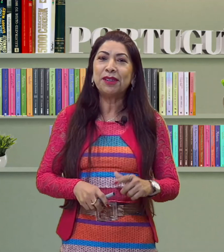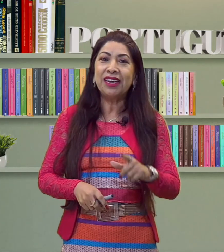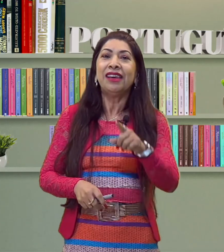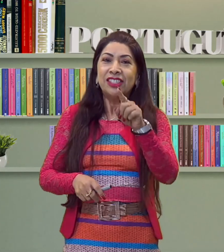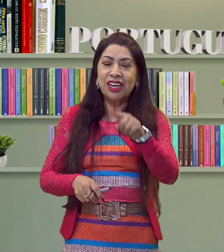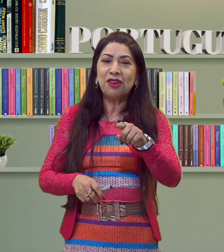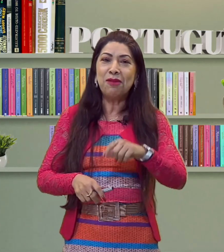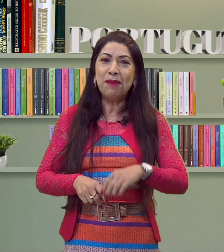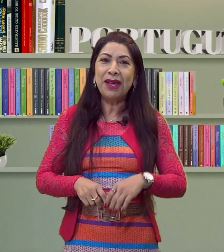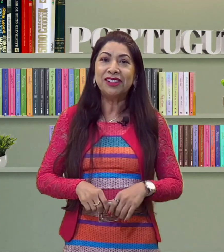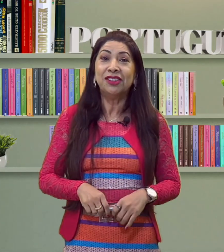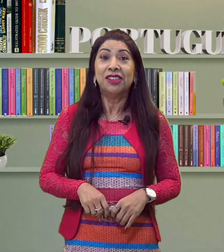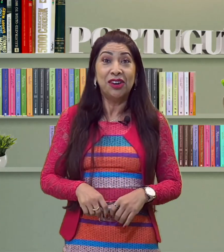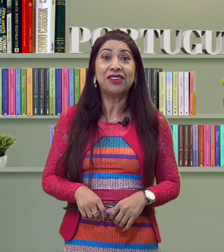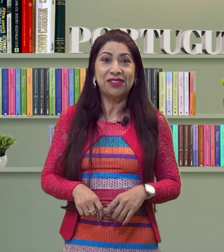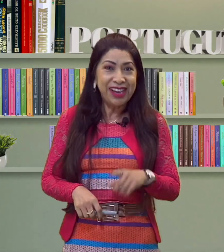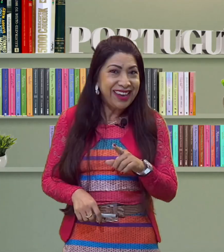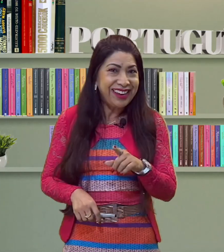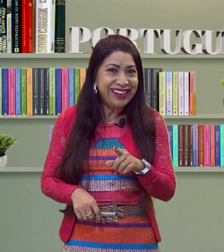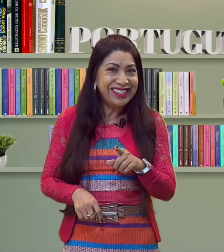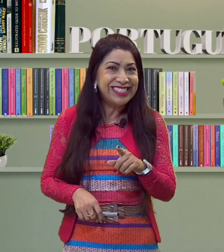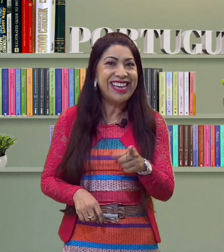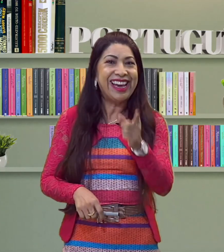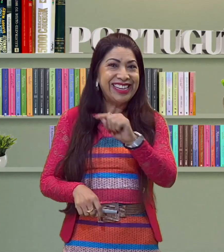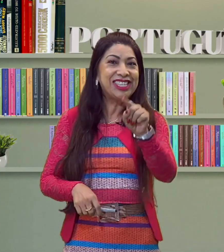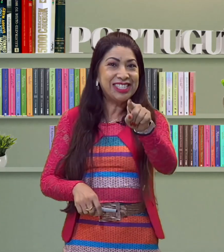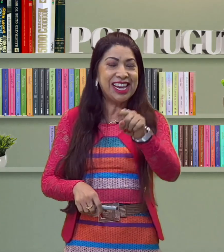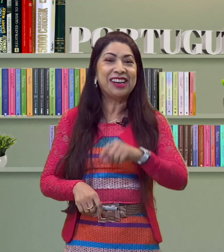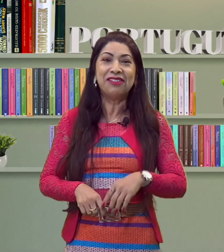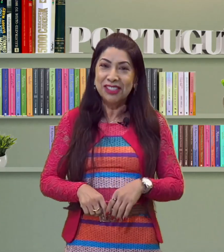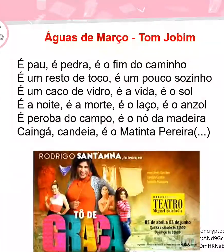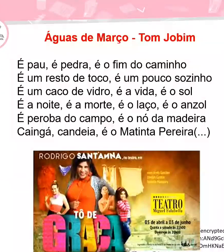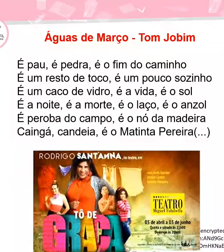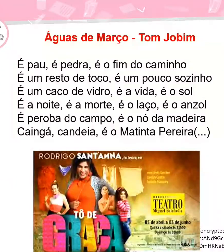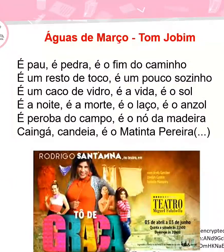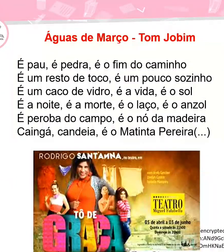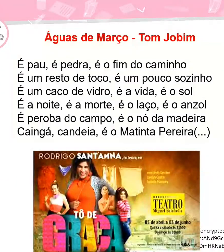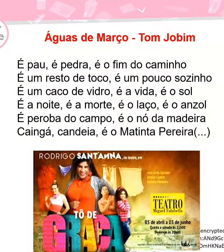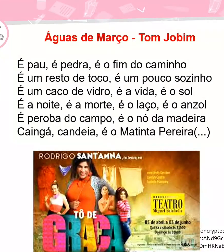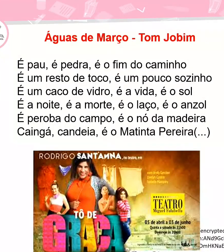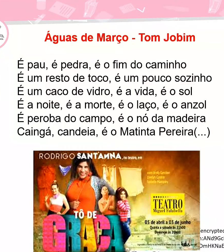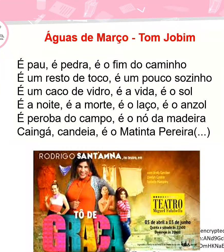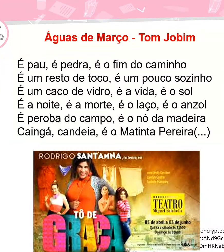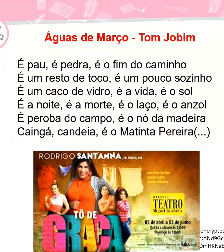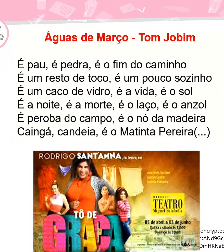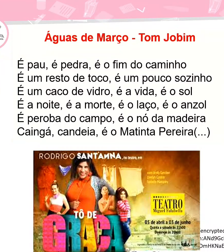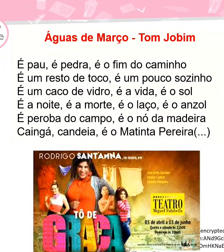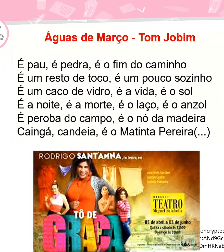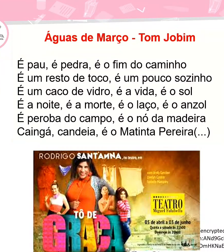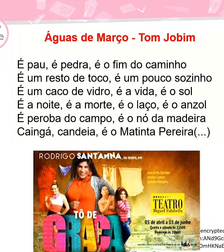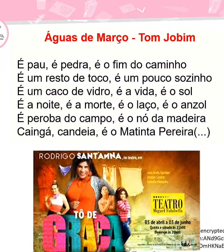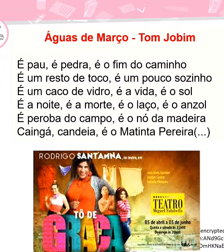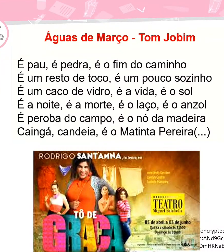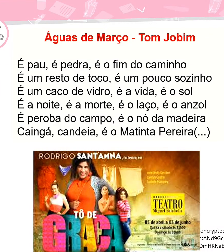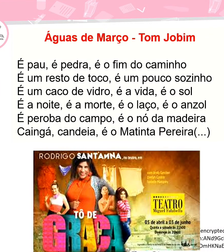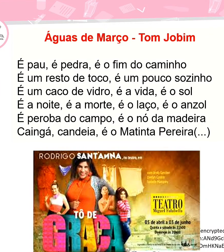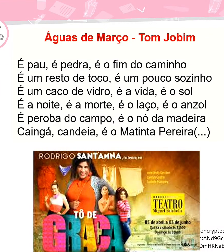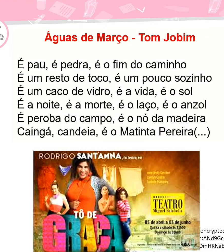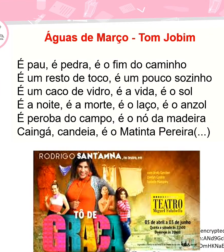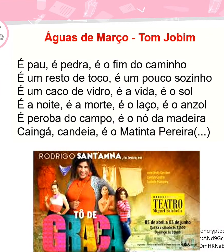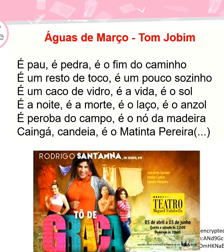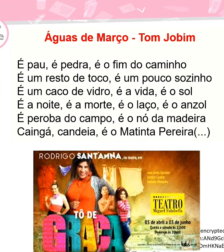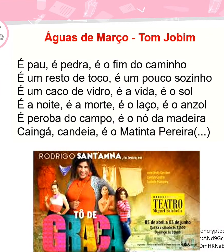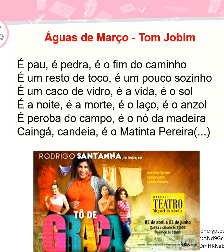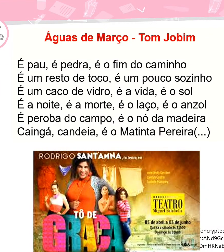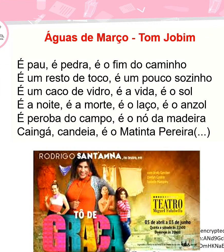vamos embora, porque chegou o momento do quiz. E aí a gente quer que você participe, tá? Enxuga os olhos aí também, sacode